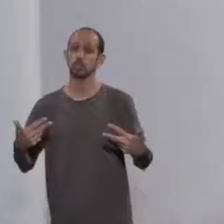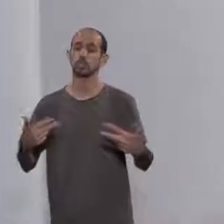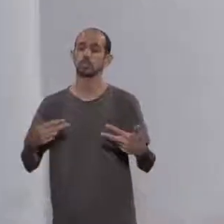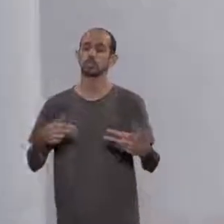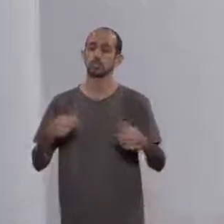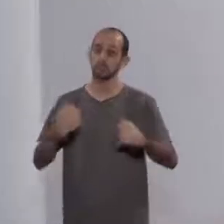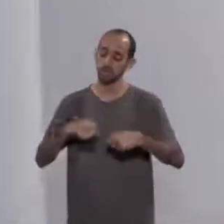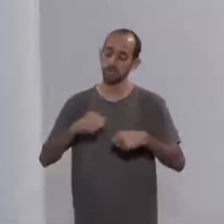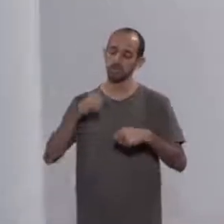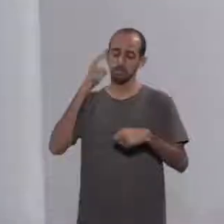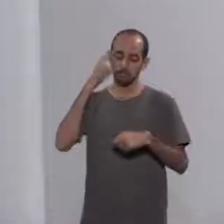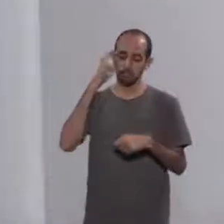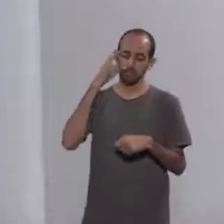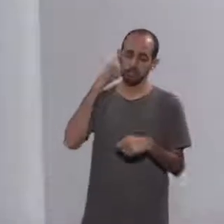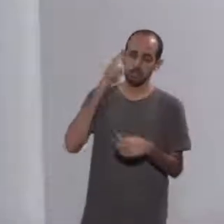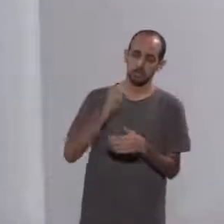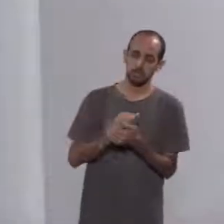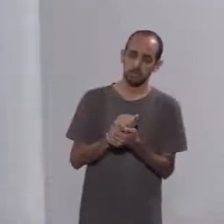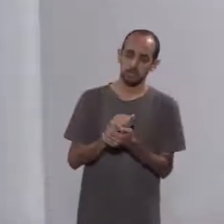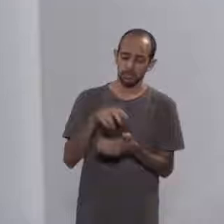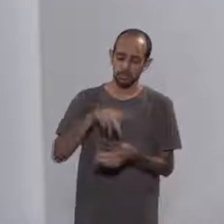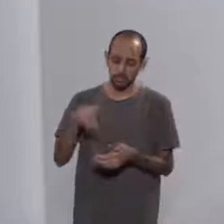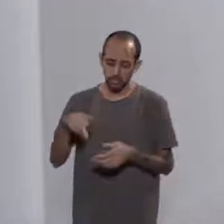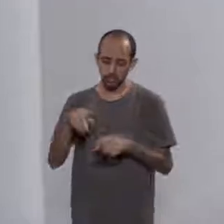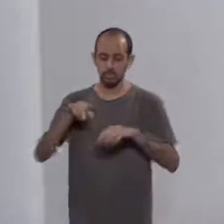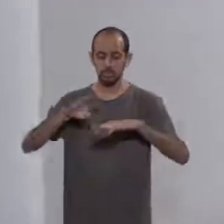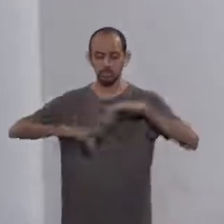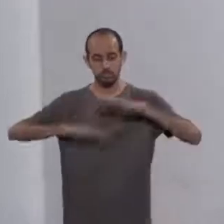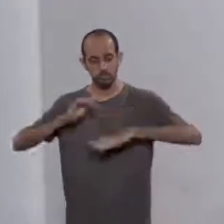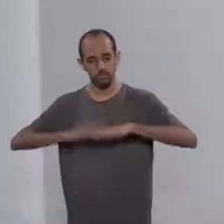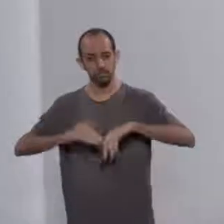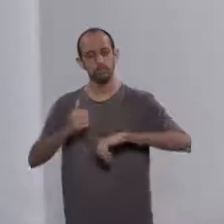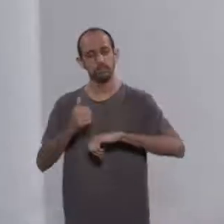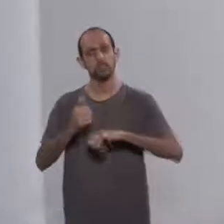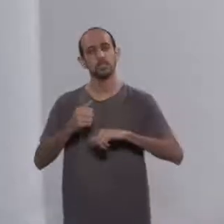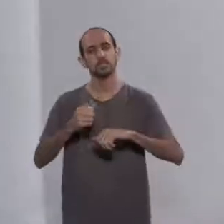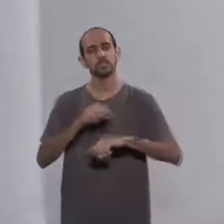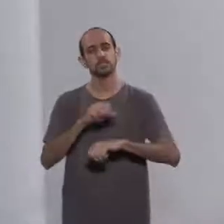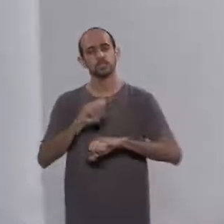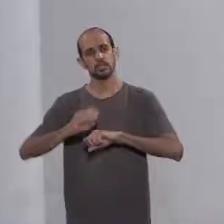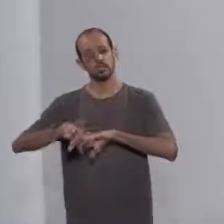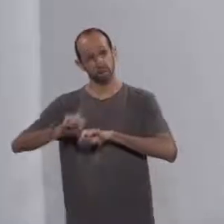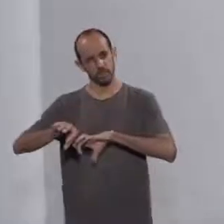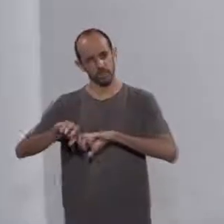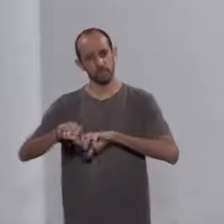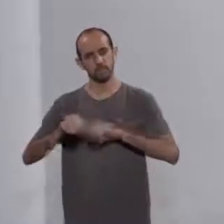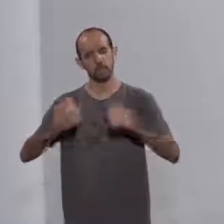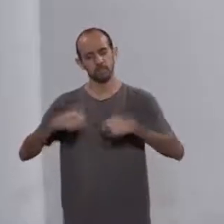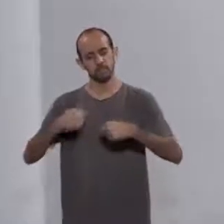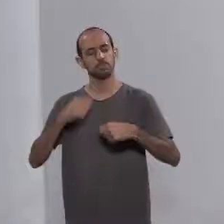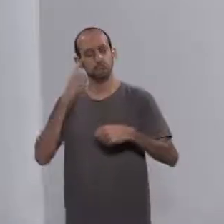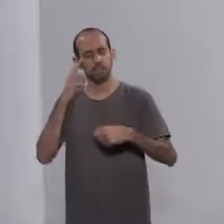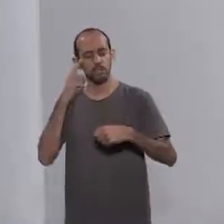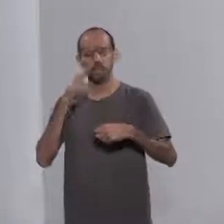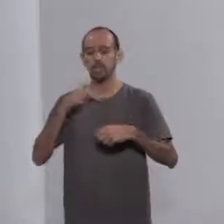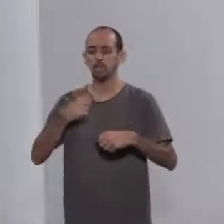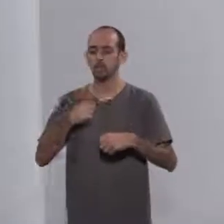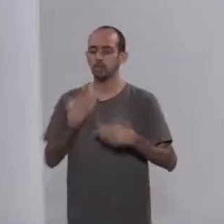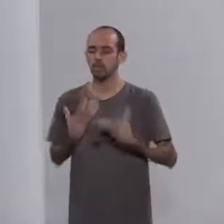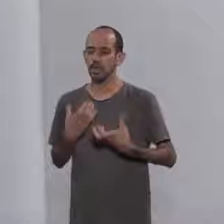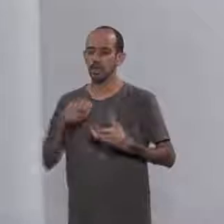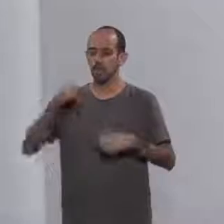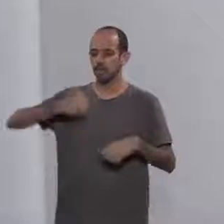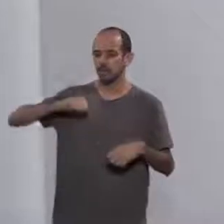gente precisa se colocar e pensar enquanto professores, enquanto profissionais da educação, né? O que eu estou querendo avaliar? Né? Em